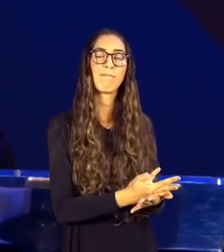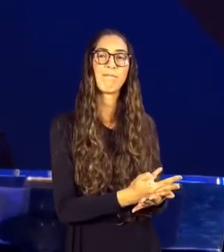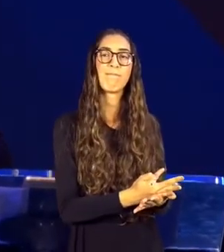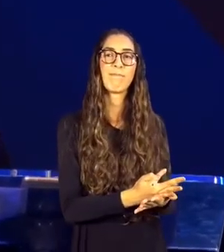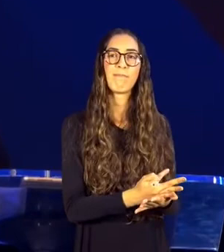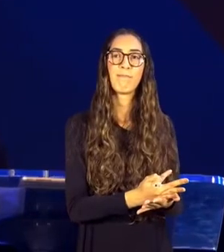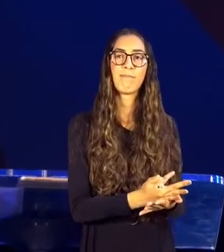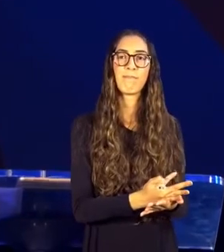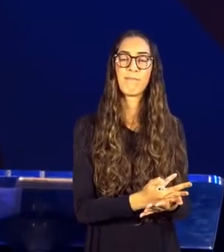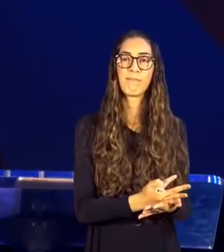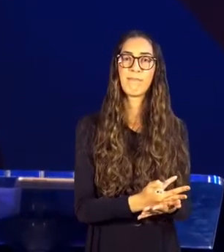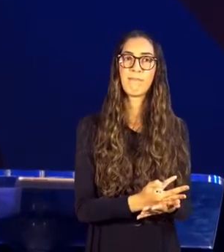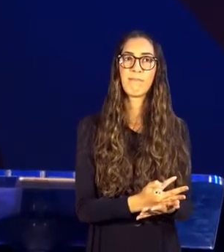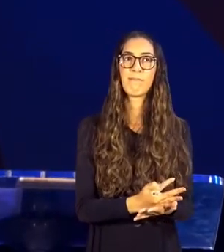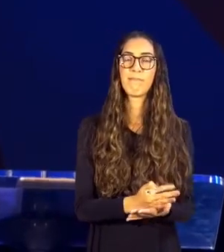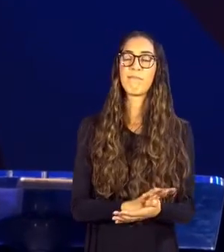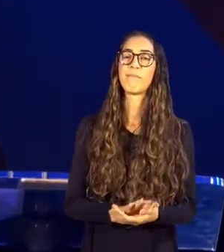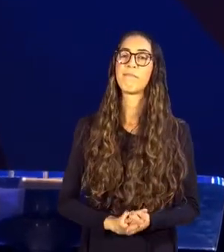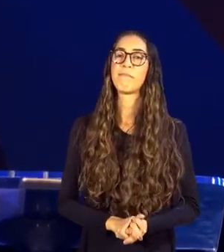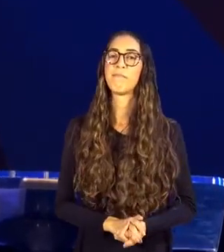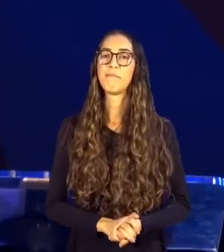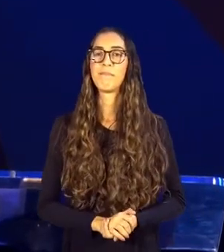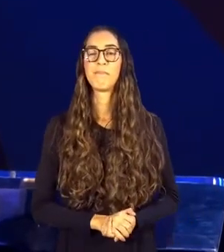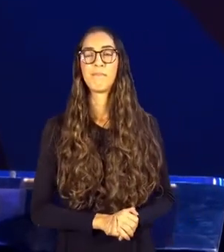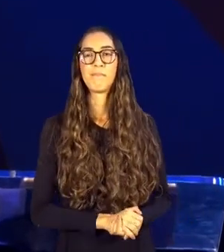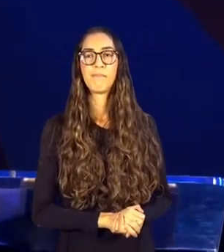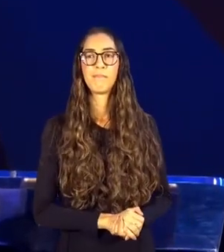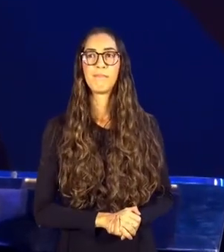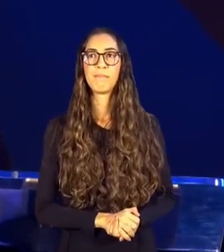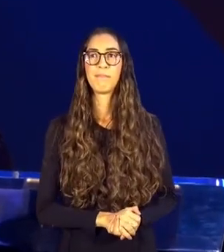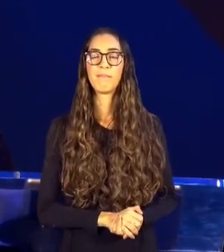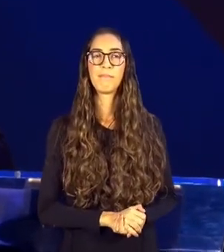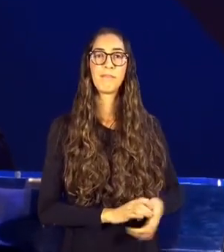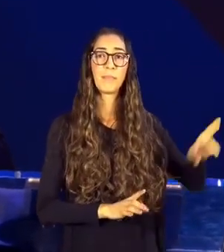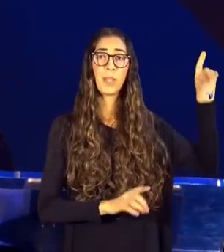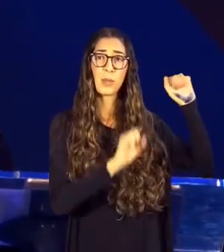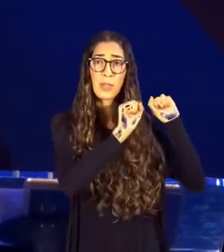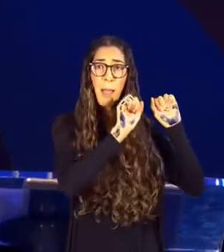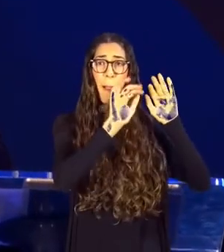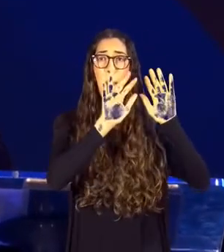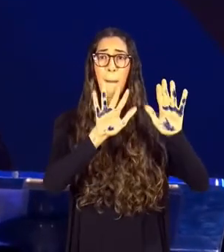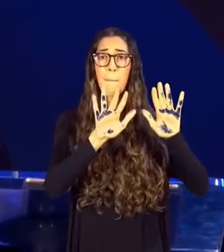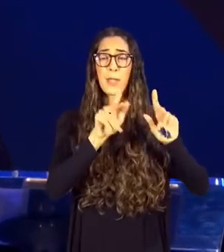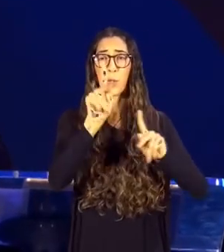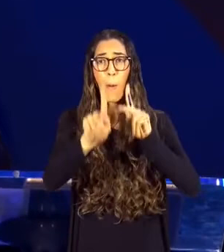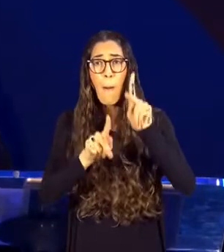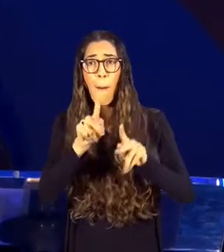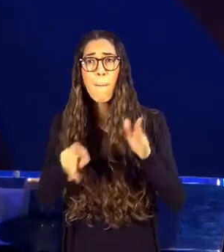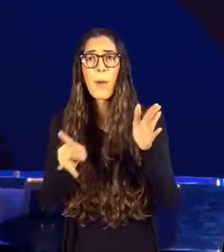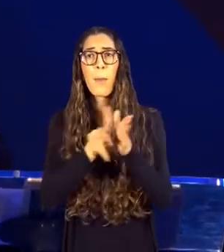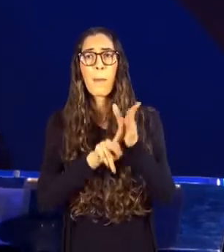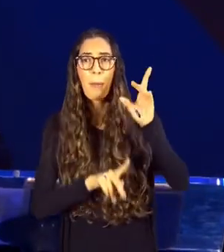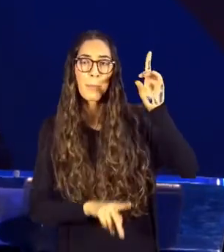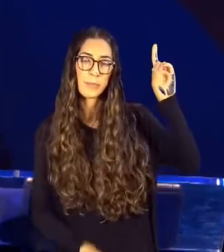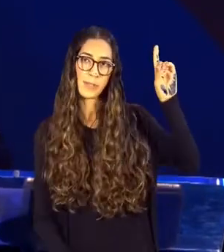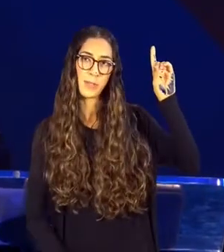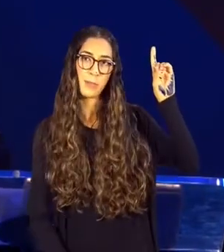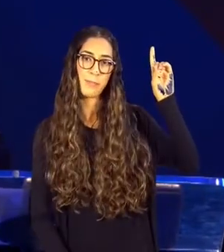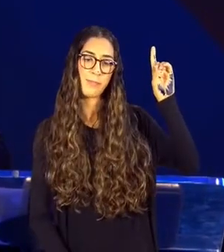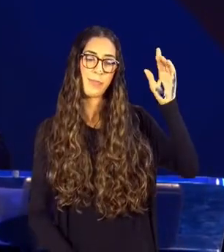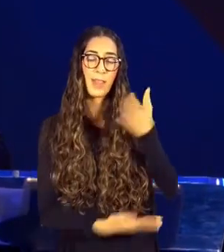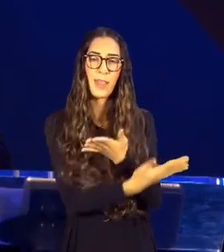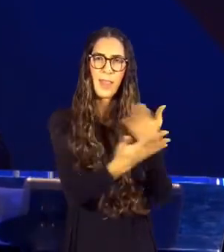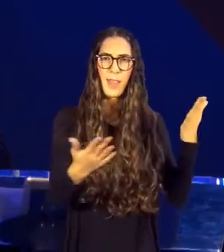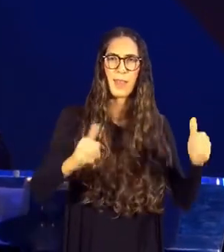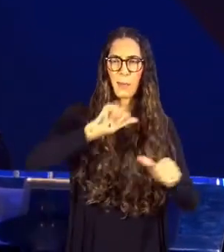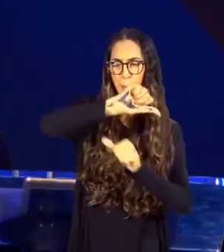vem pelo ouvir, e ouvir a palavra de Deus. Abençoa o teu povo, Jesus. que haja uma renovação